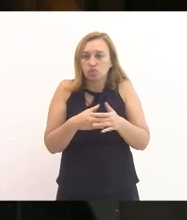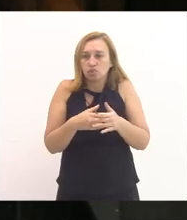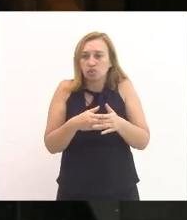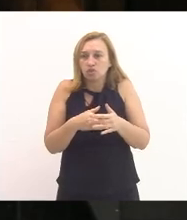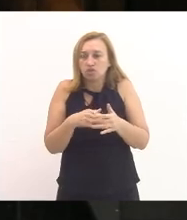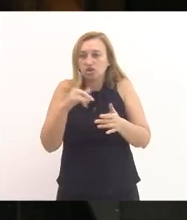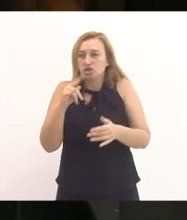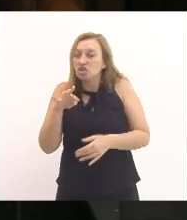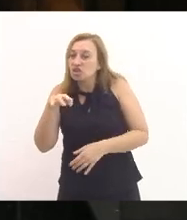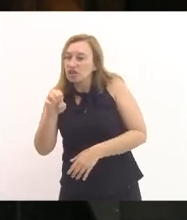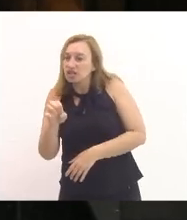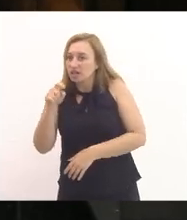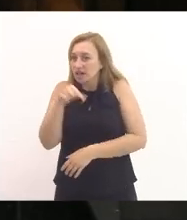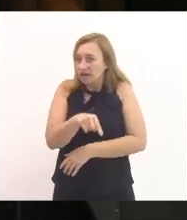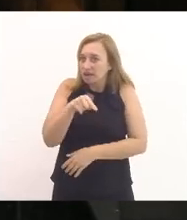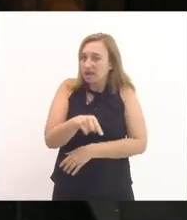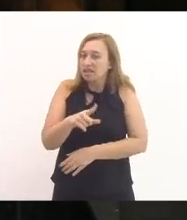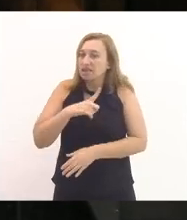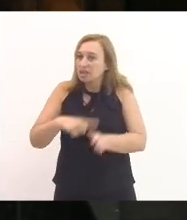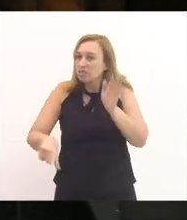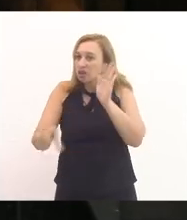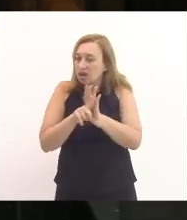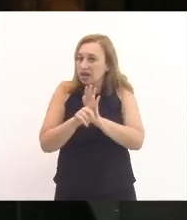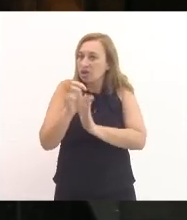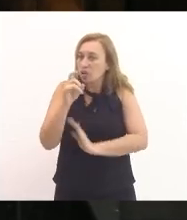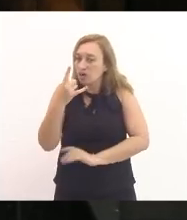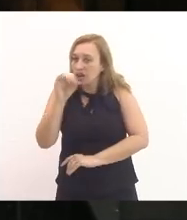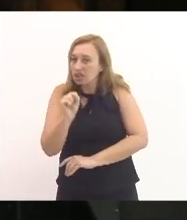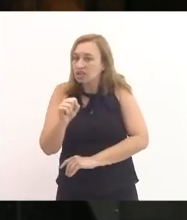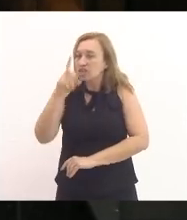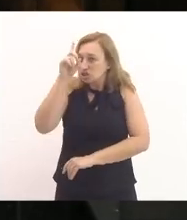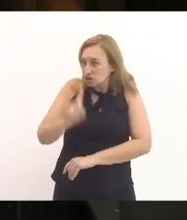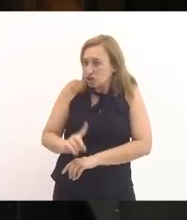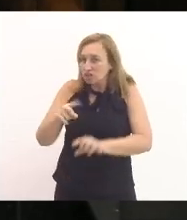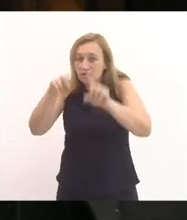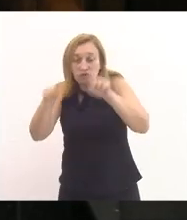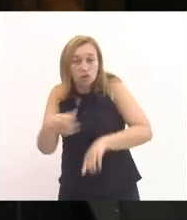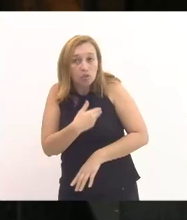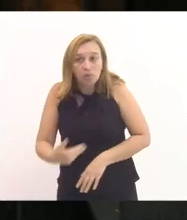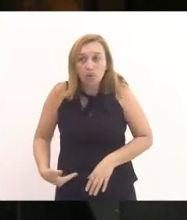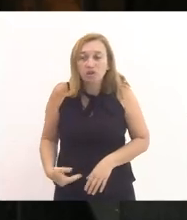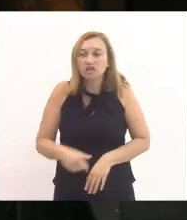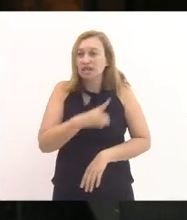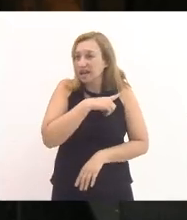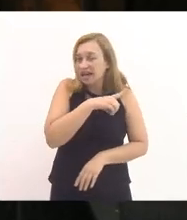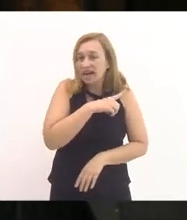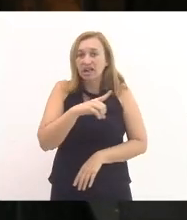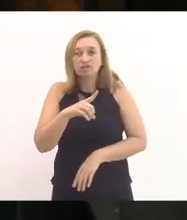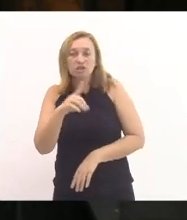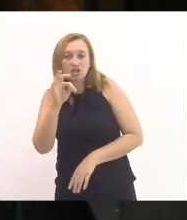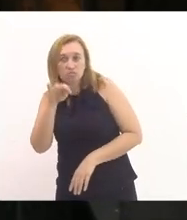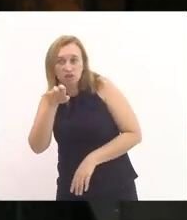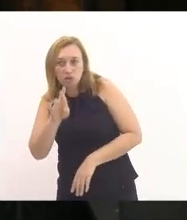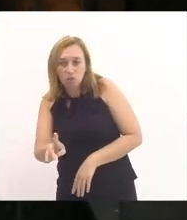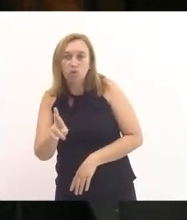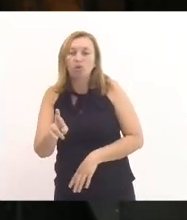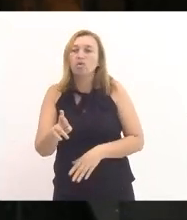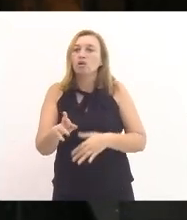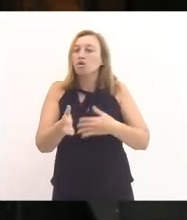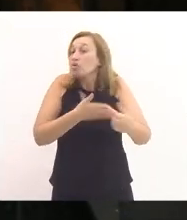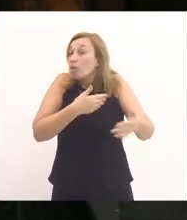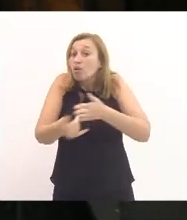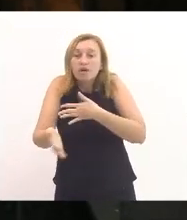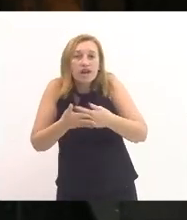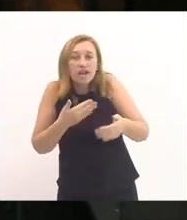assisti daqui de nós temos a nossa lei orgânica direitos e garantias dos Servidores sejam Delegados e inspetores papiloscopistas